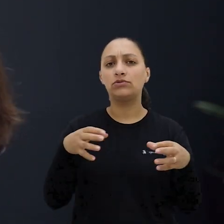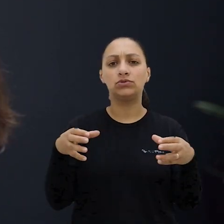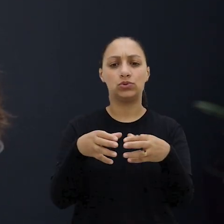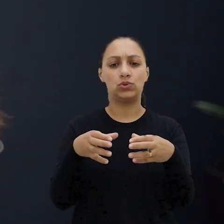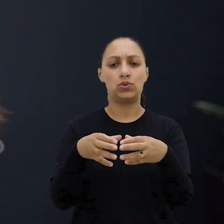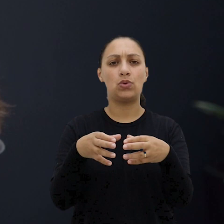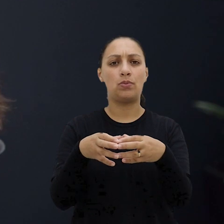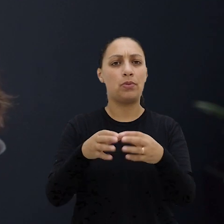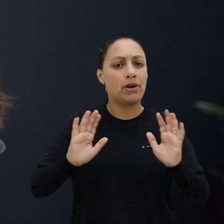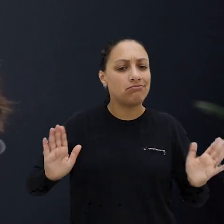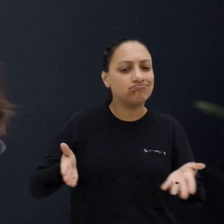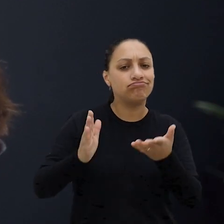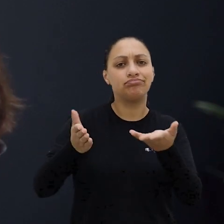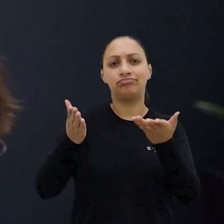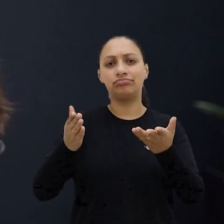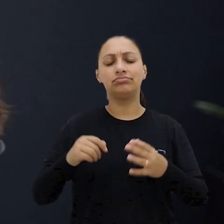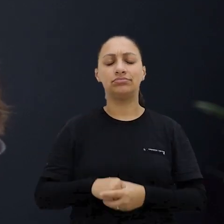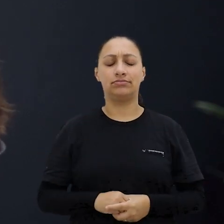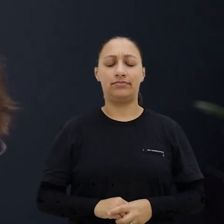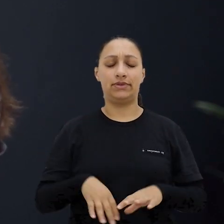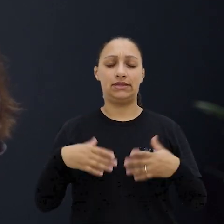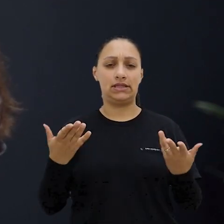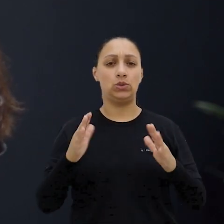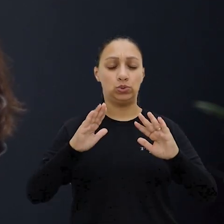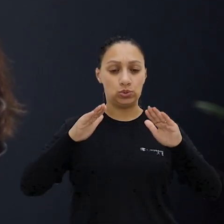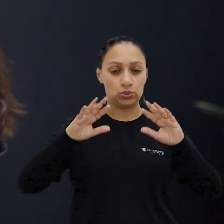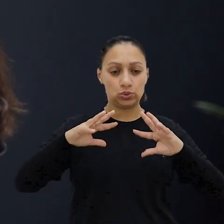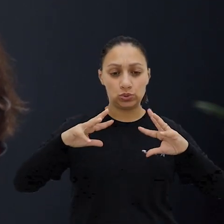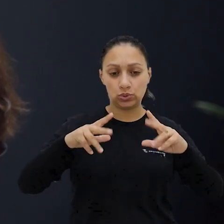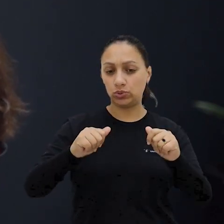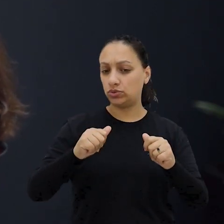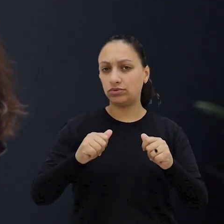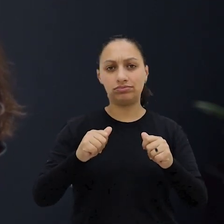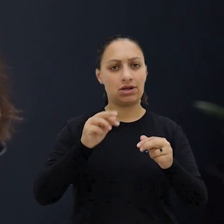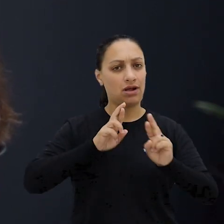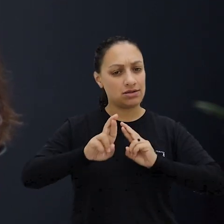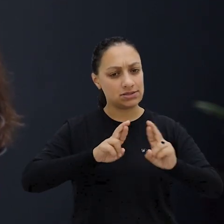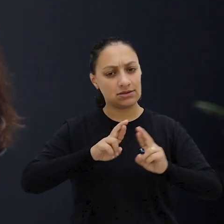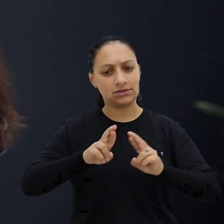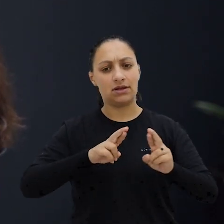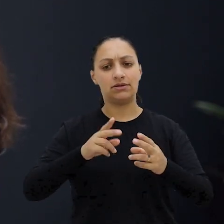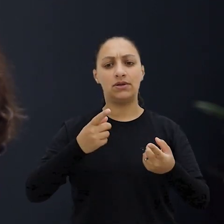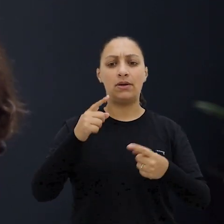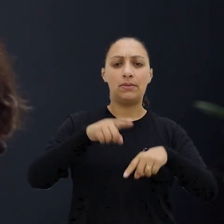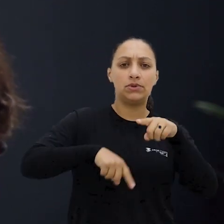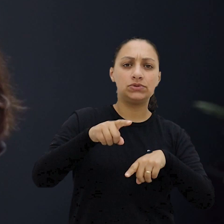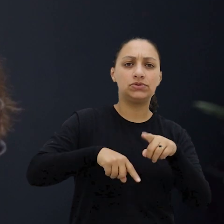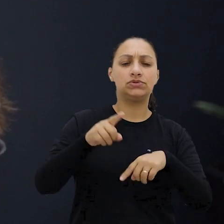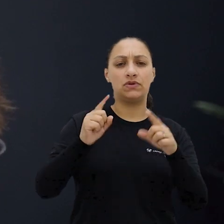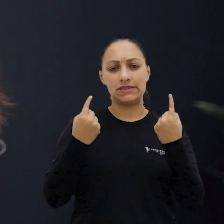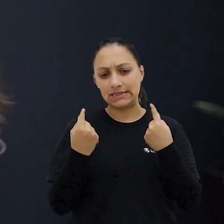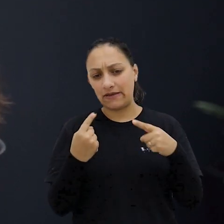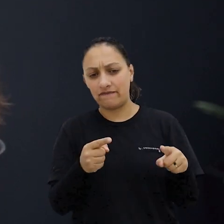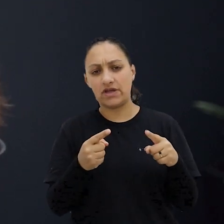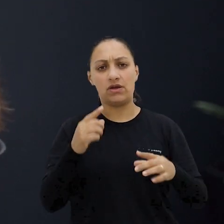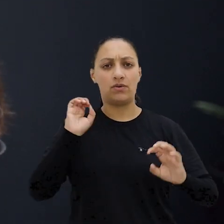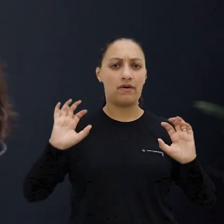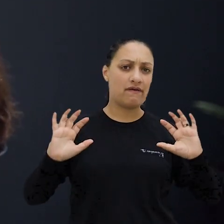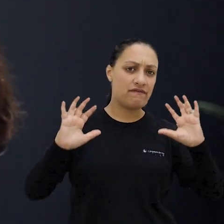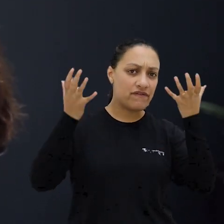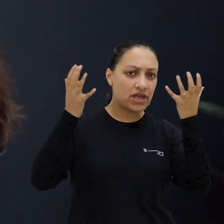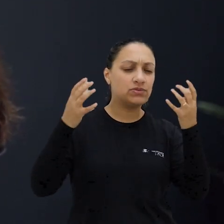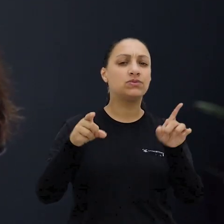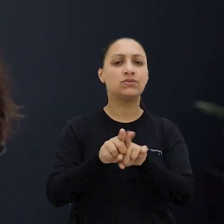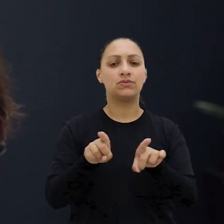meu time, né, para engajar mais o meu time. Então, ali fica tudo relacionado a produtos de desafios, eventos,